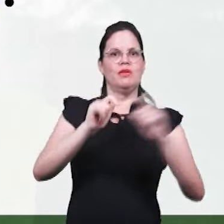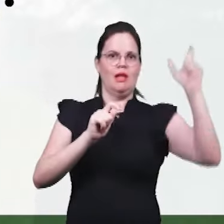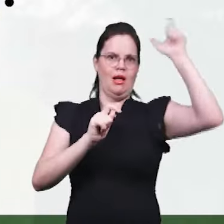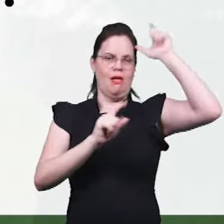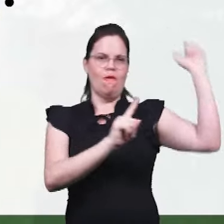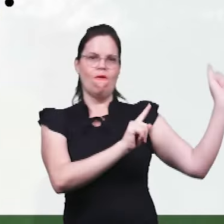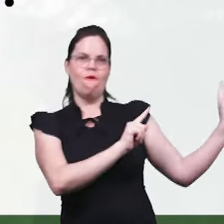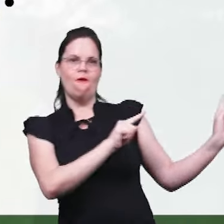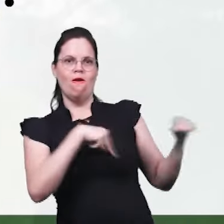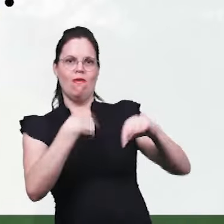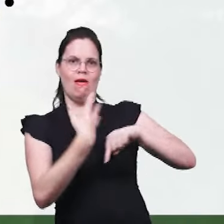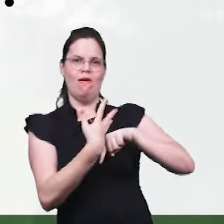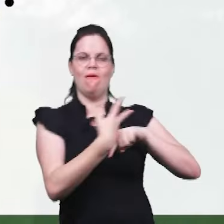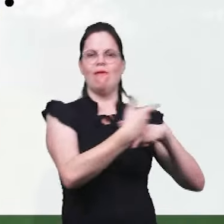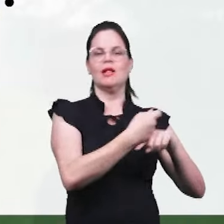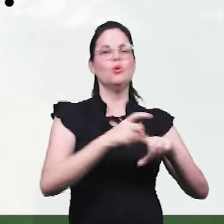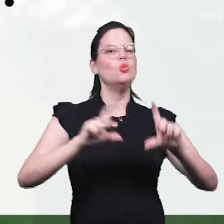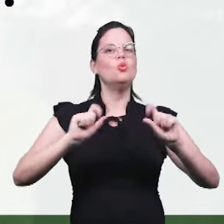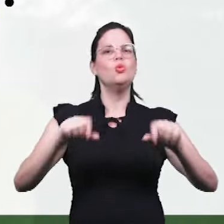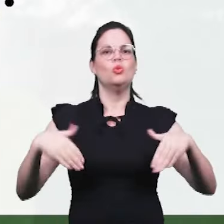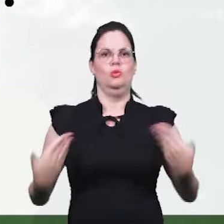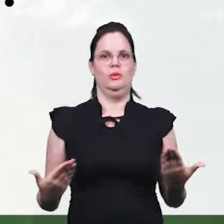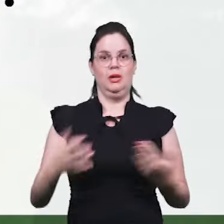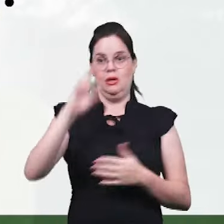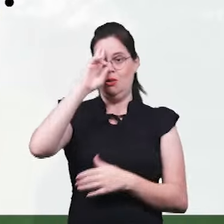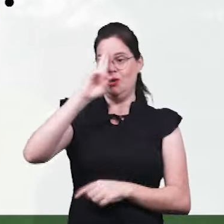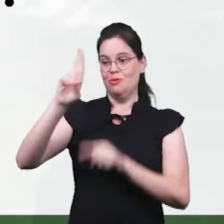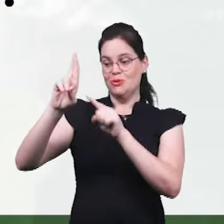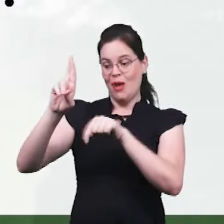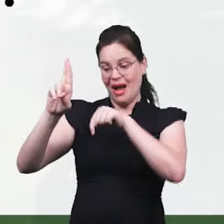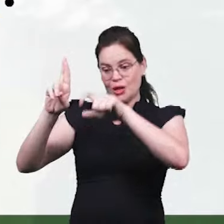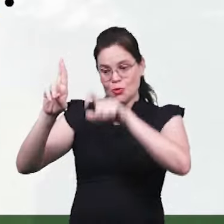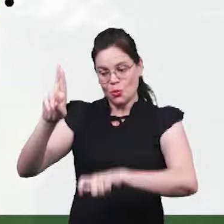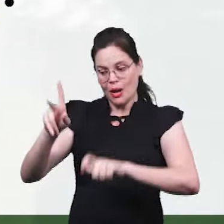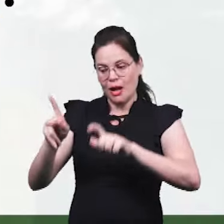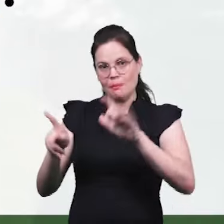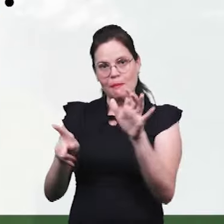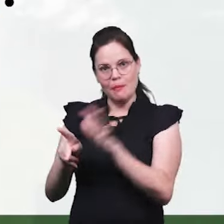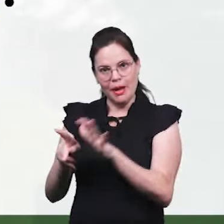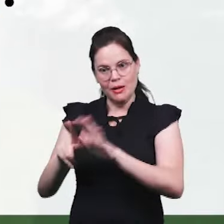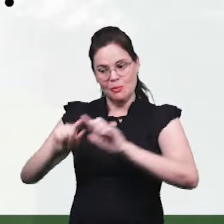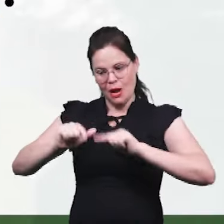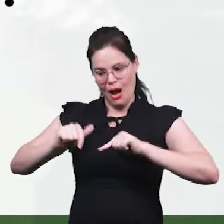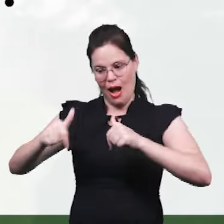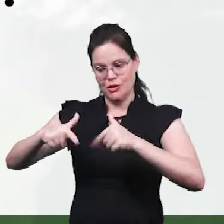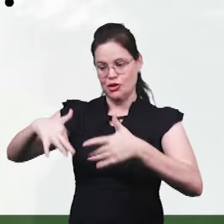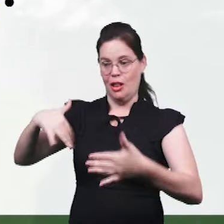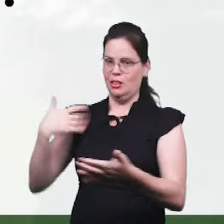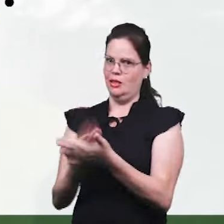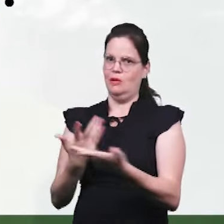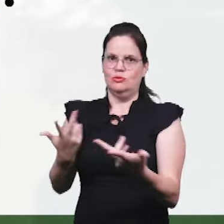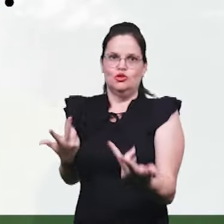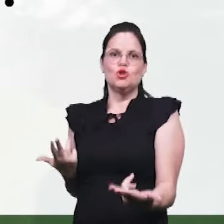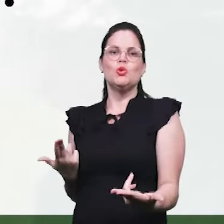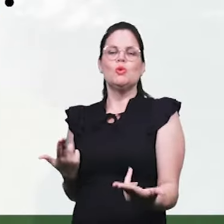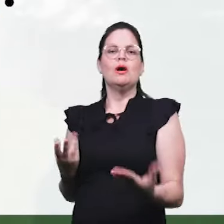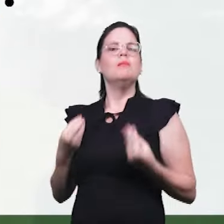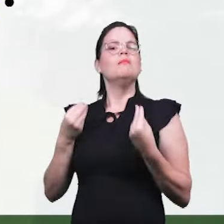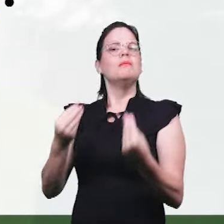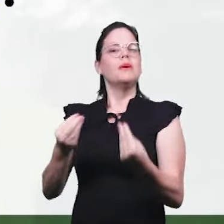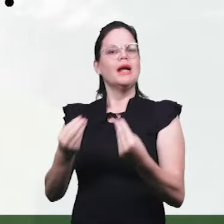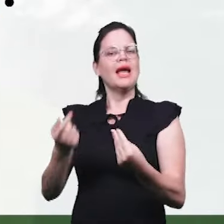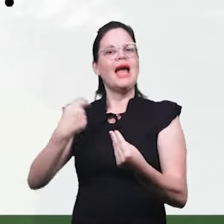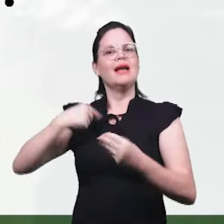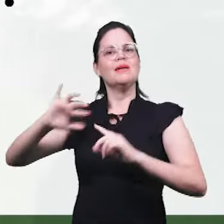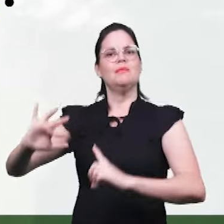do adversário? Então, a operação do Senhor naquele tempo de Pérgamo e também nos dias de hoje, que serve